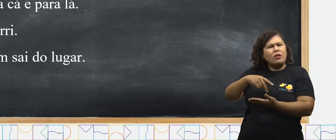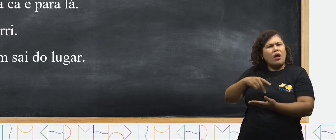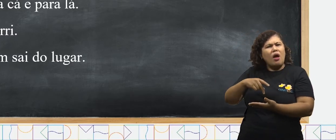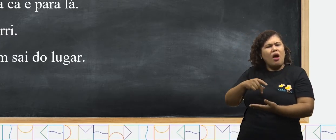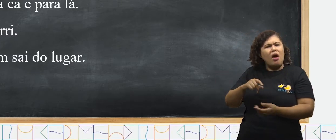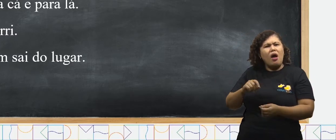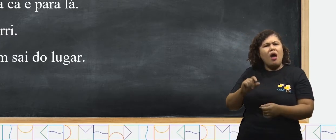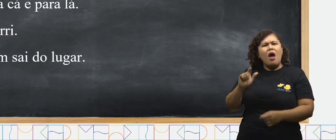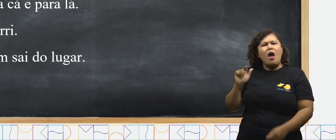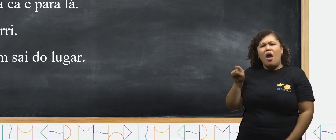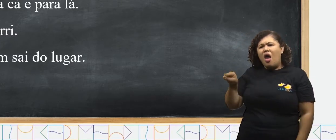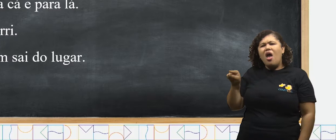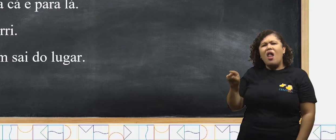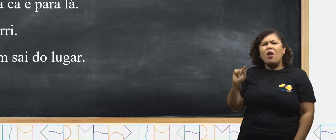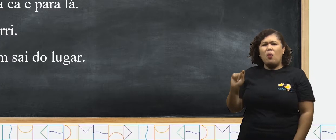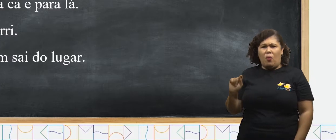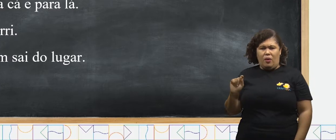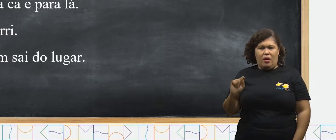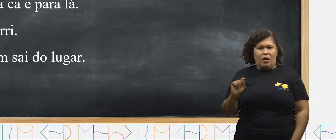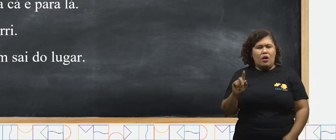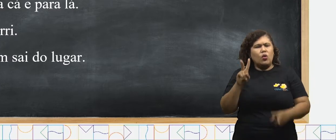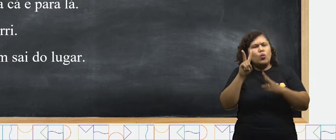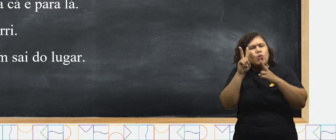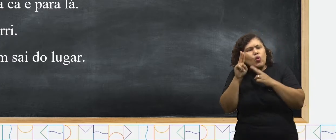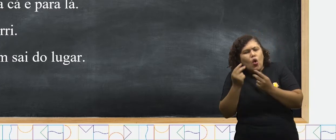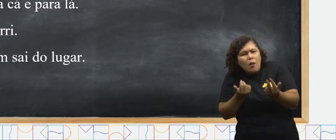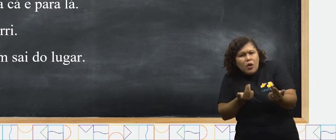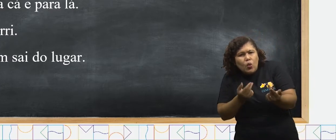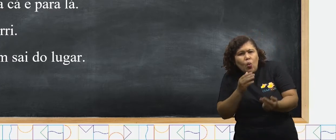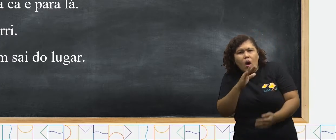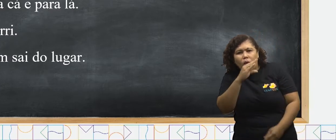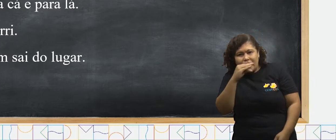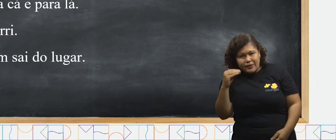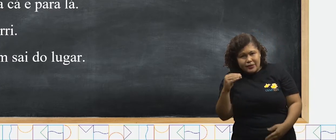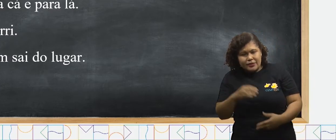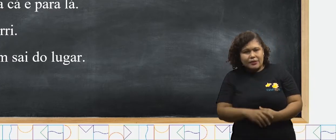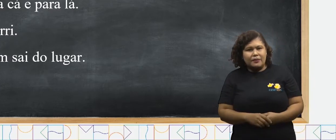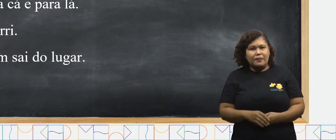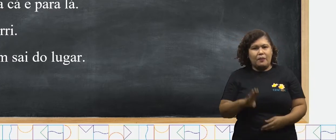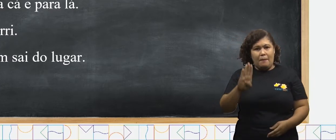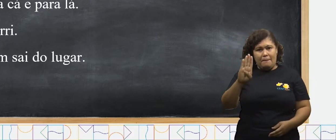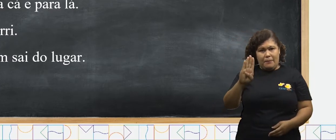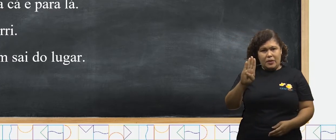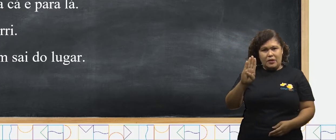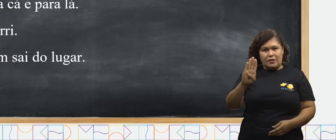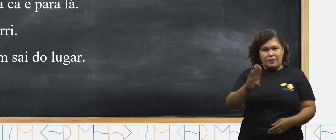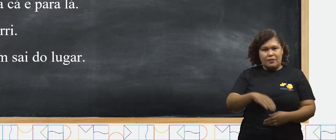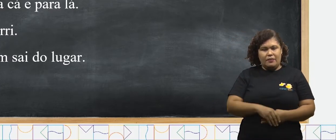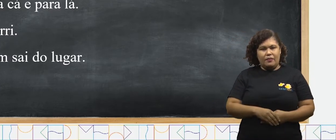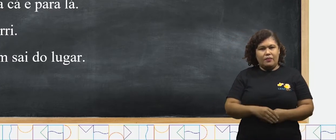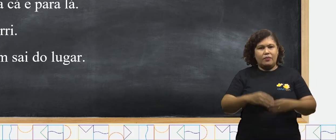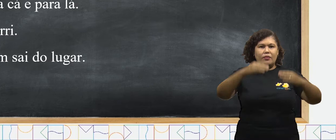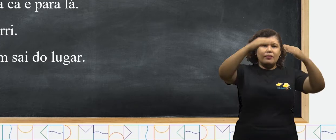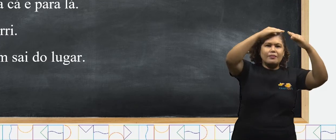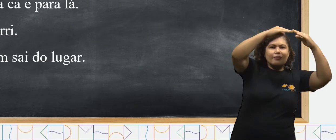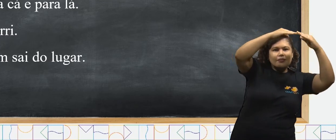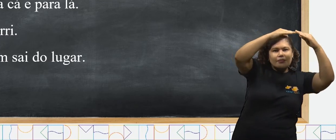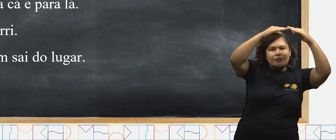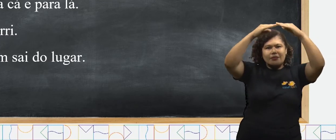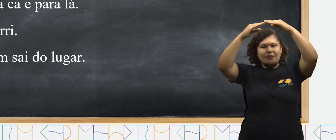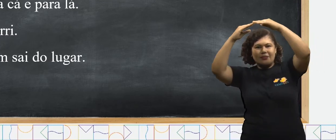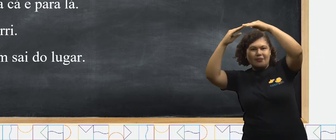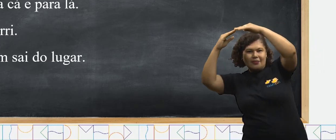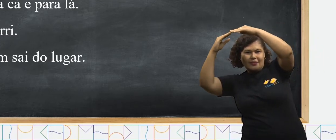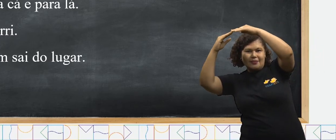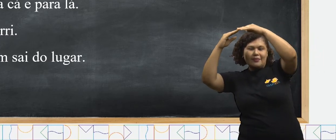ar, ela, letra A, dorme com as outras crianças? Letra B. Inclina o